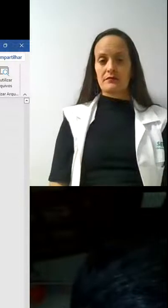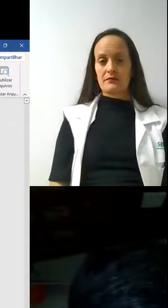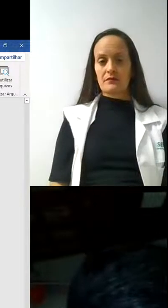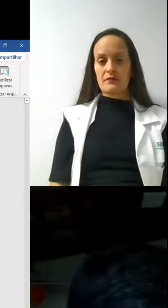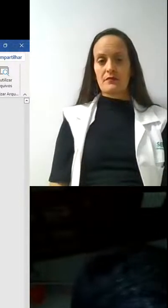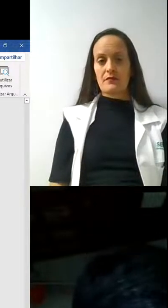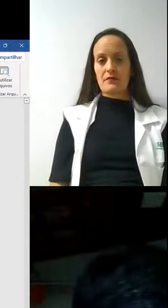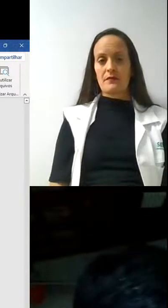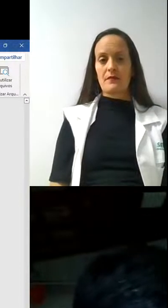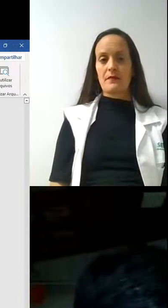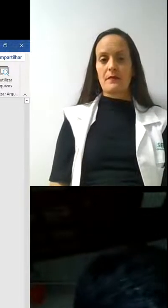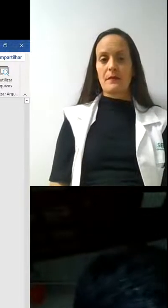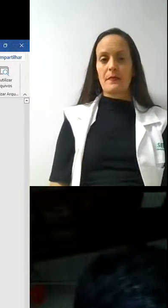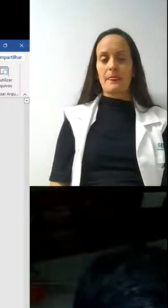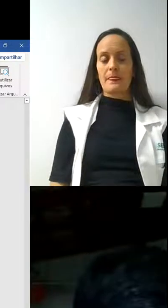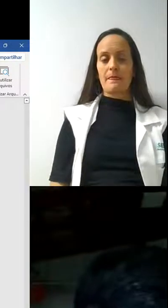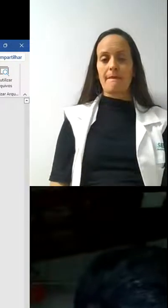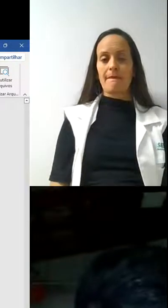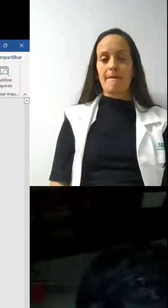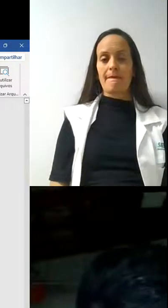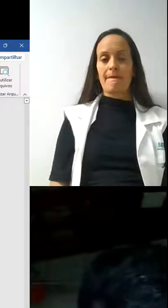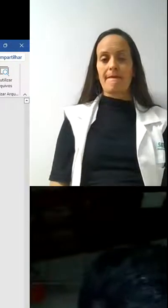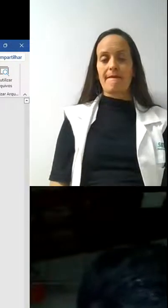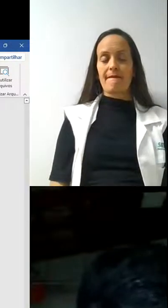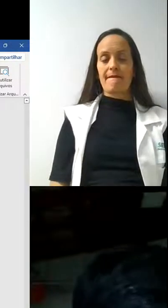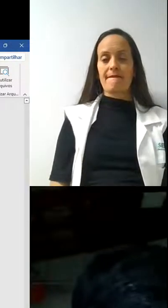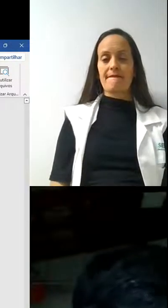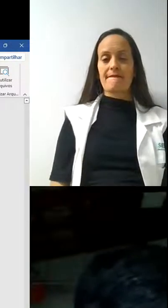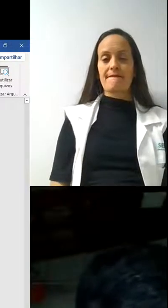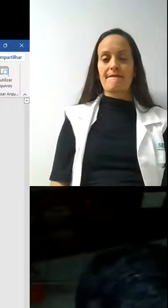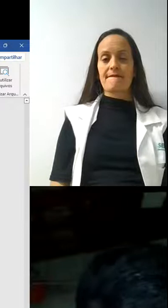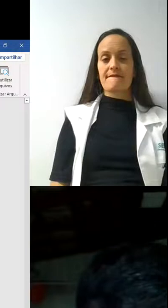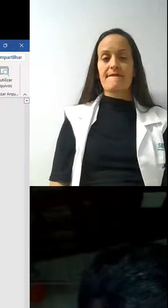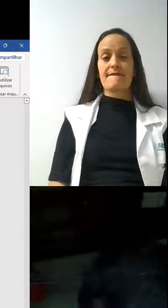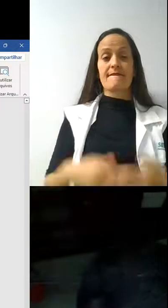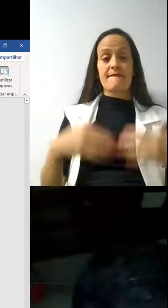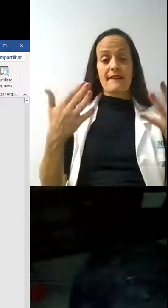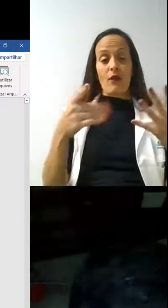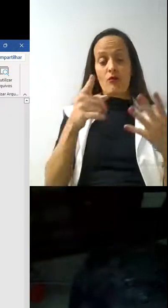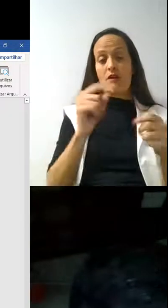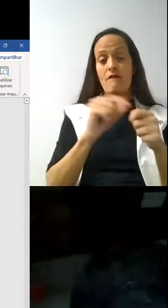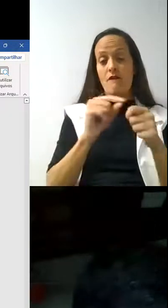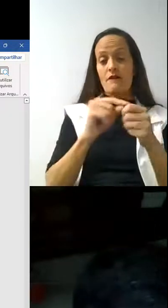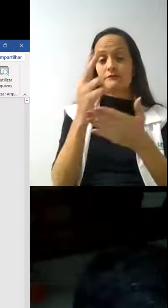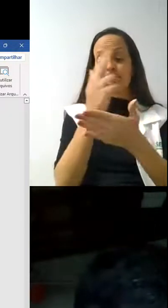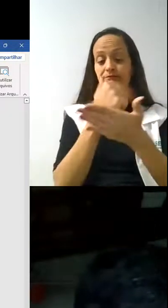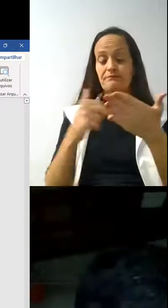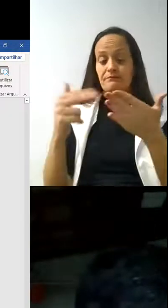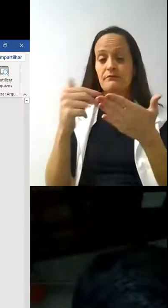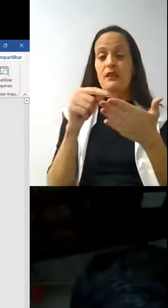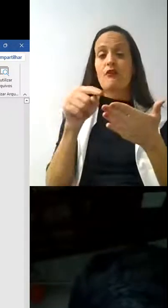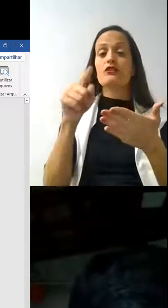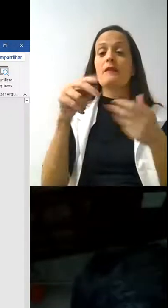Então, aqui, por exemplo, ó, o que ele pede? Ele pede a gente para poder preencher essa tabela aqui embaixo, certo? De acordo com